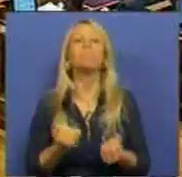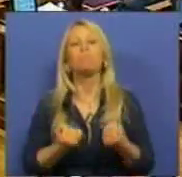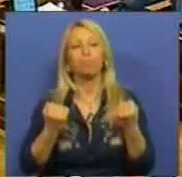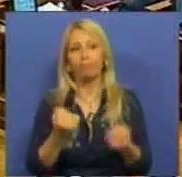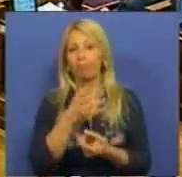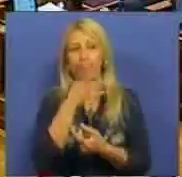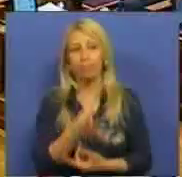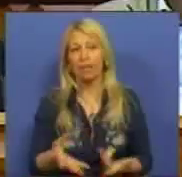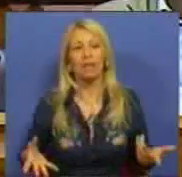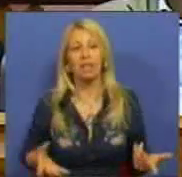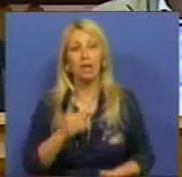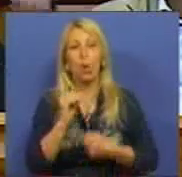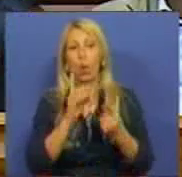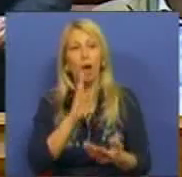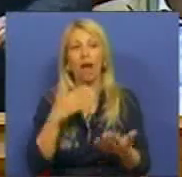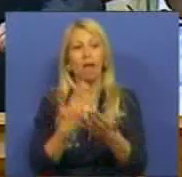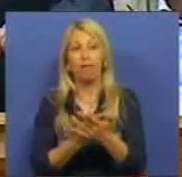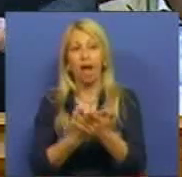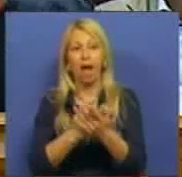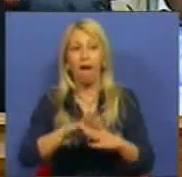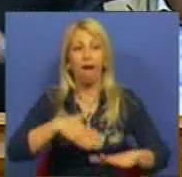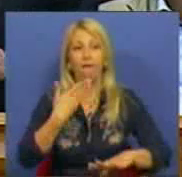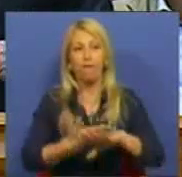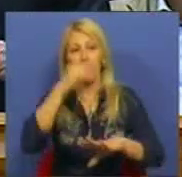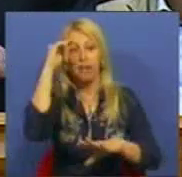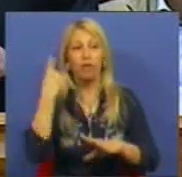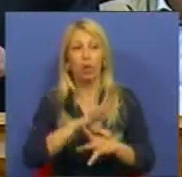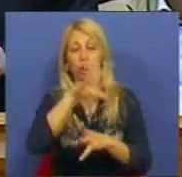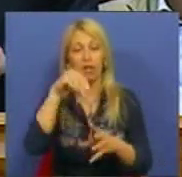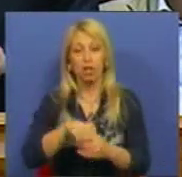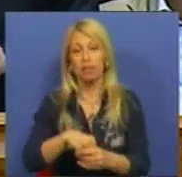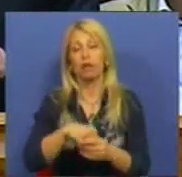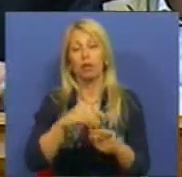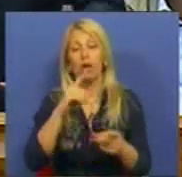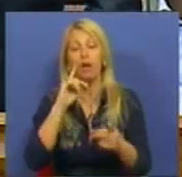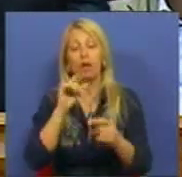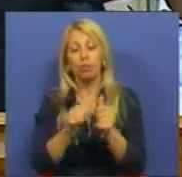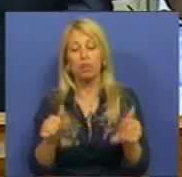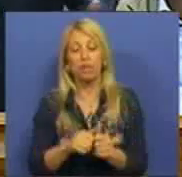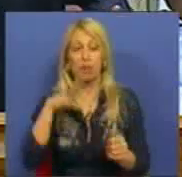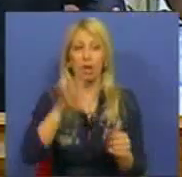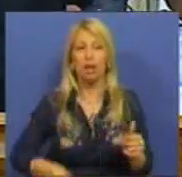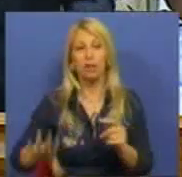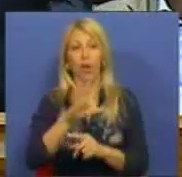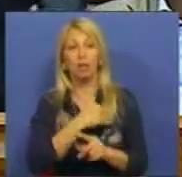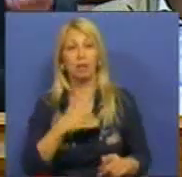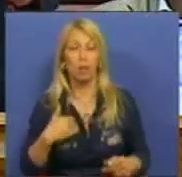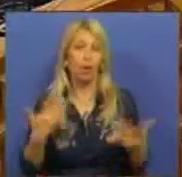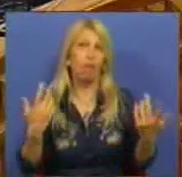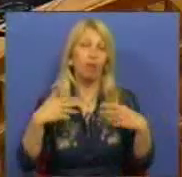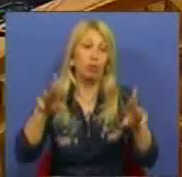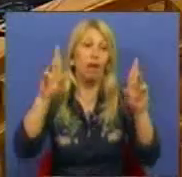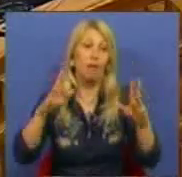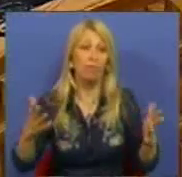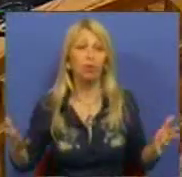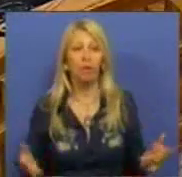veio provocar o agravamento das dificuldades no Serviço Nacional de Saúde. E, portanto, esperar-se-ia que, ao